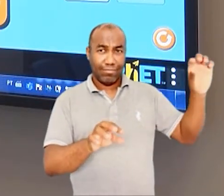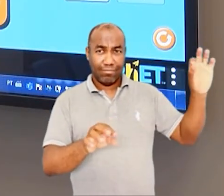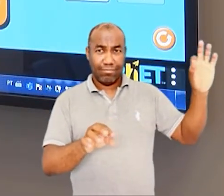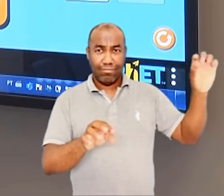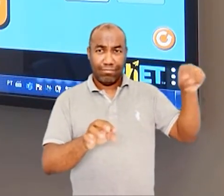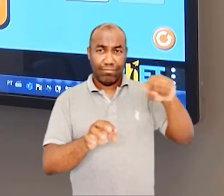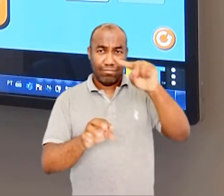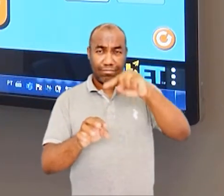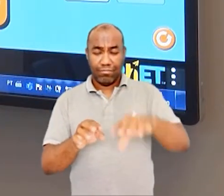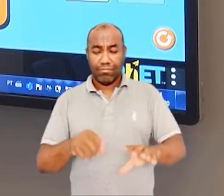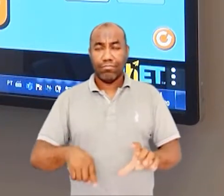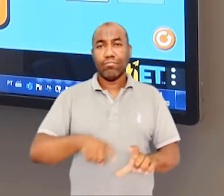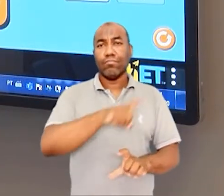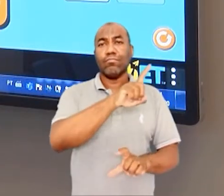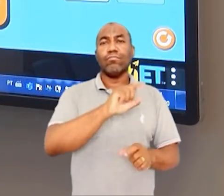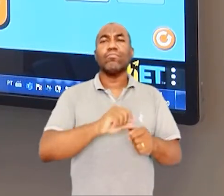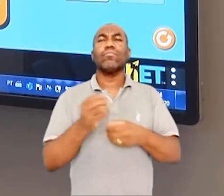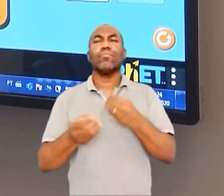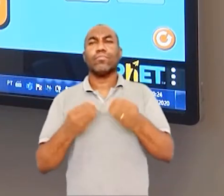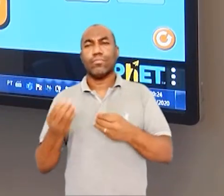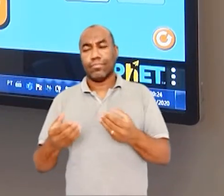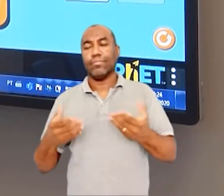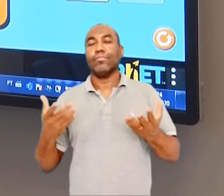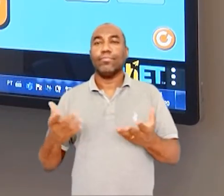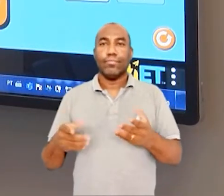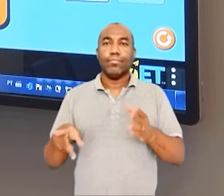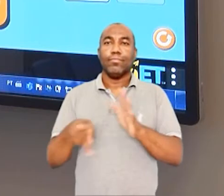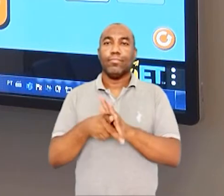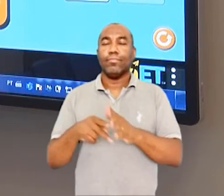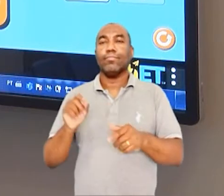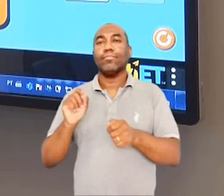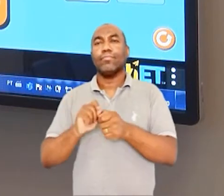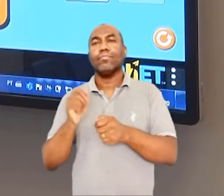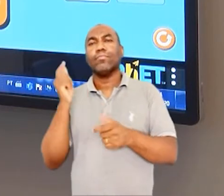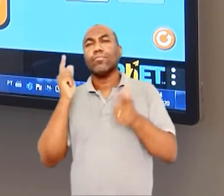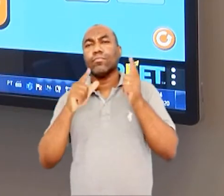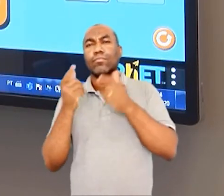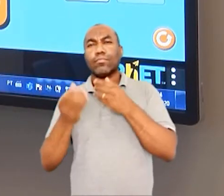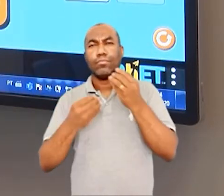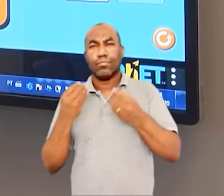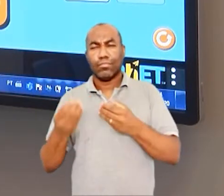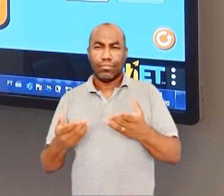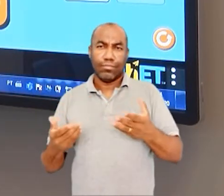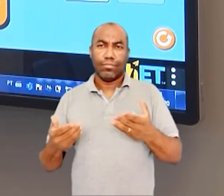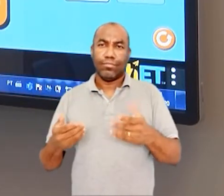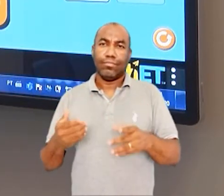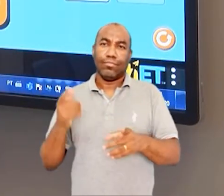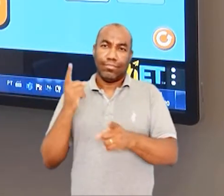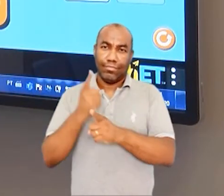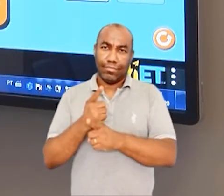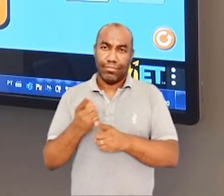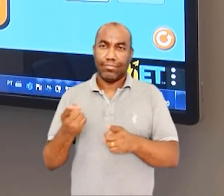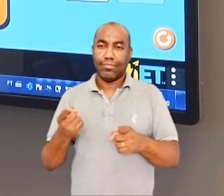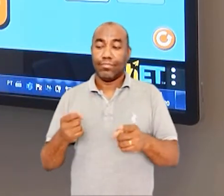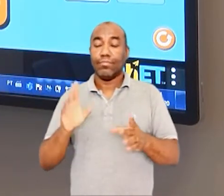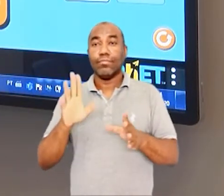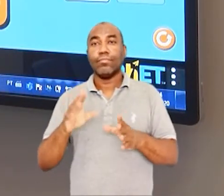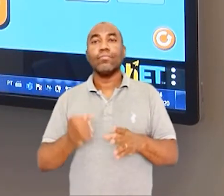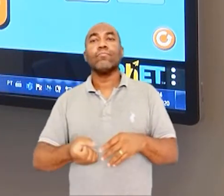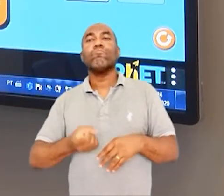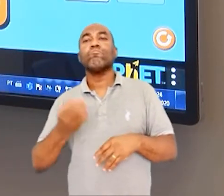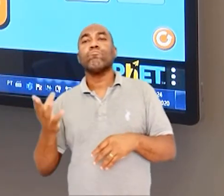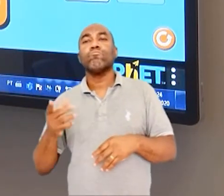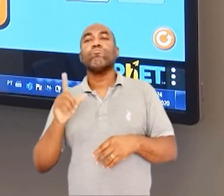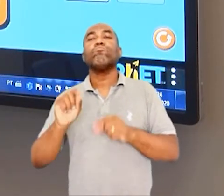Veja, sem o resistor, a intensidade de corrente elétrica aumentou significativamente. Quem está me